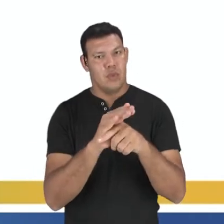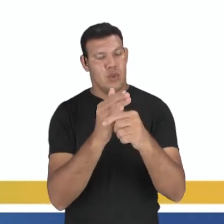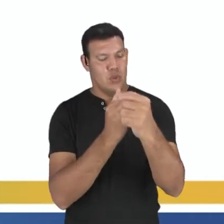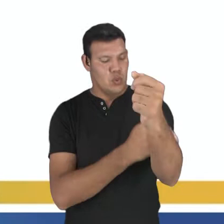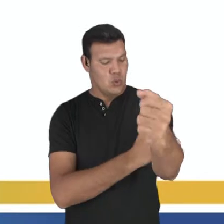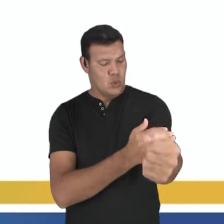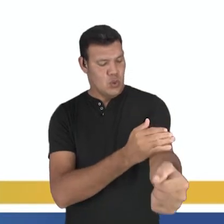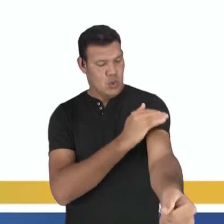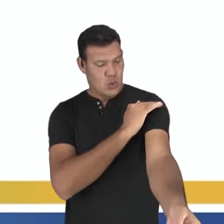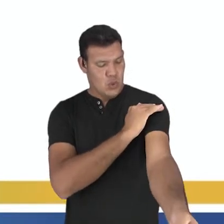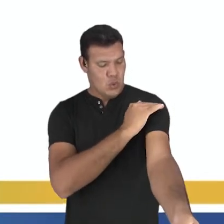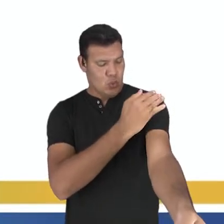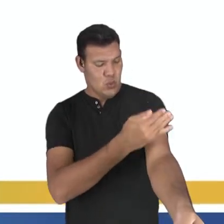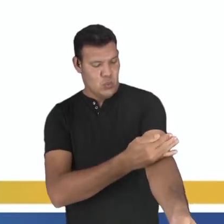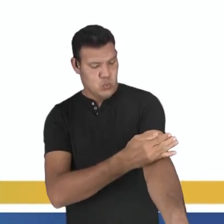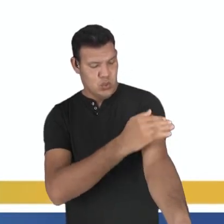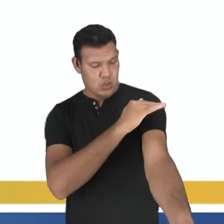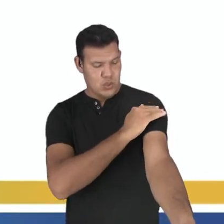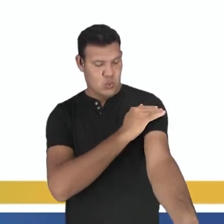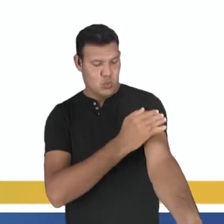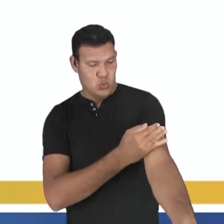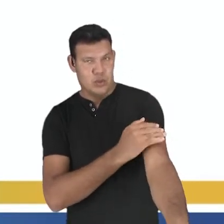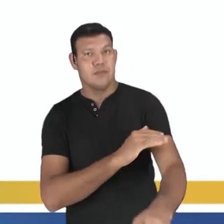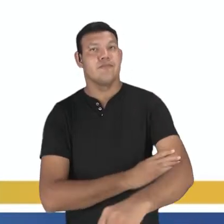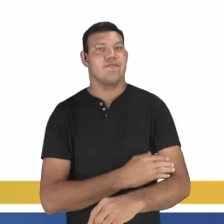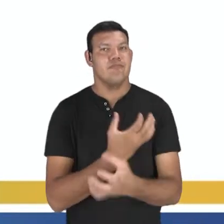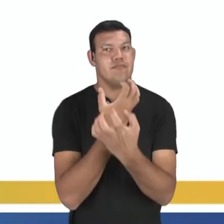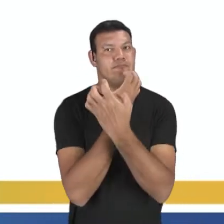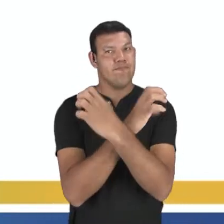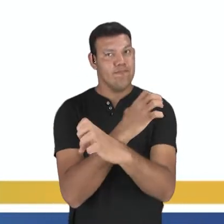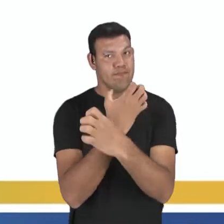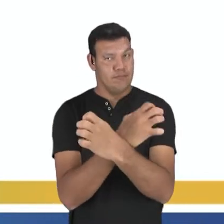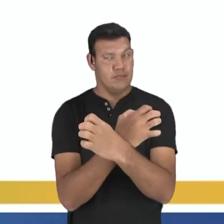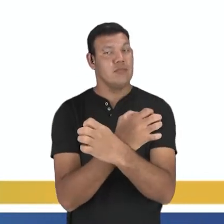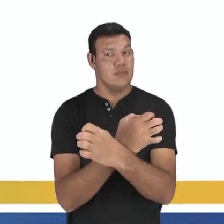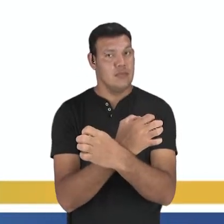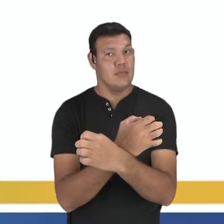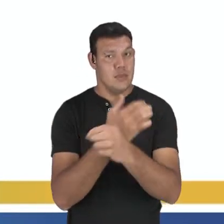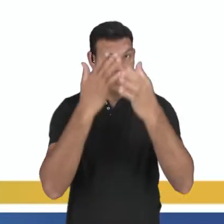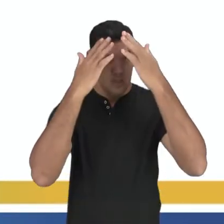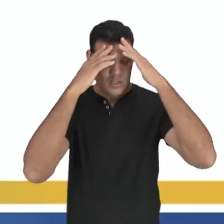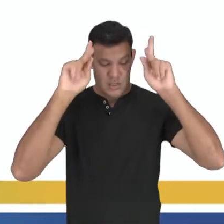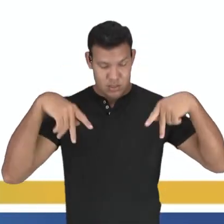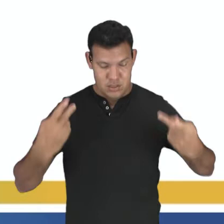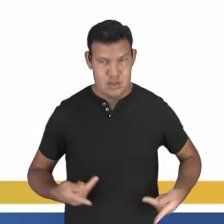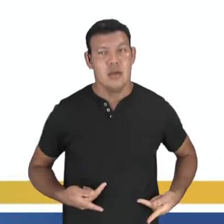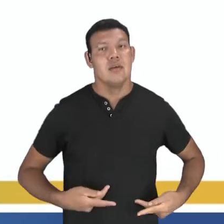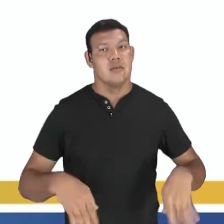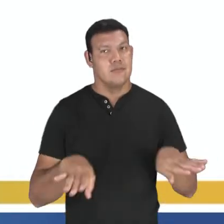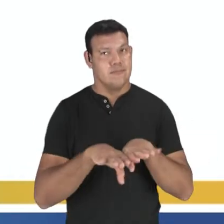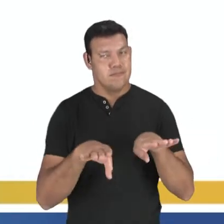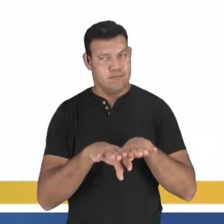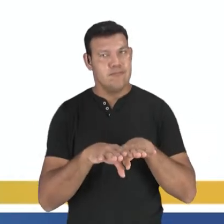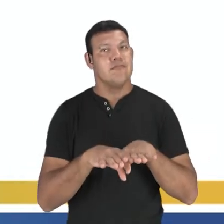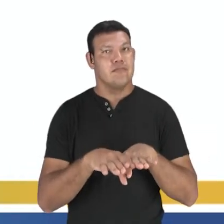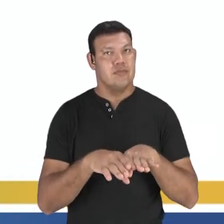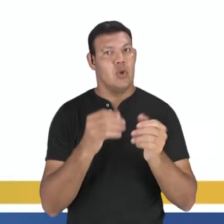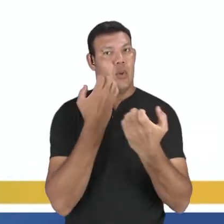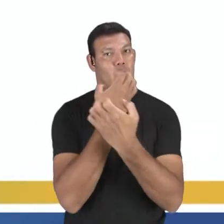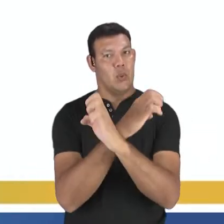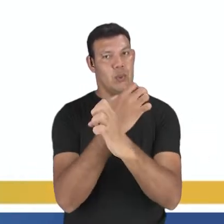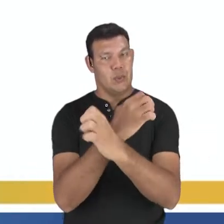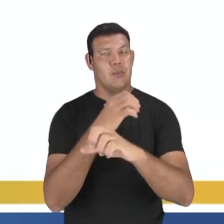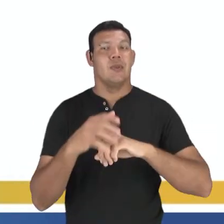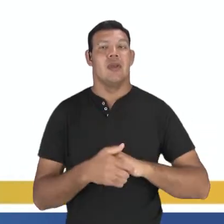um pouquinho agora sobre o esqueleto humano. Lembra que eu falei que o sistema locomotor, ele, além dos músculos, ele também tem a constituição dos